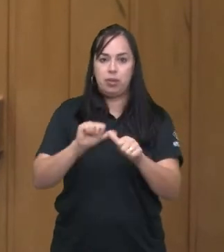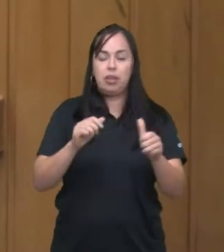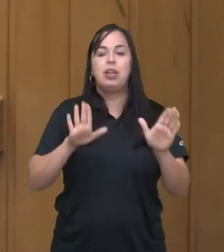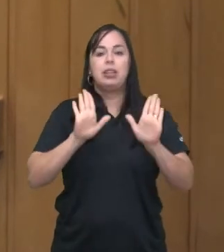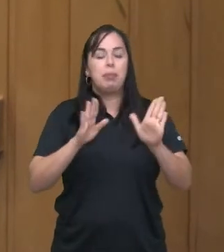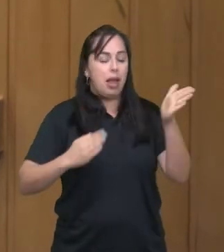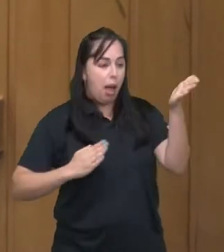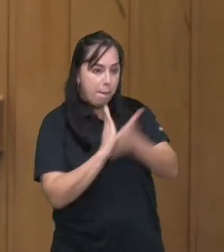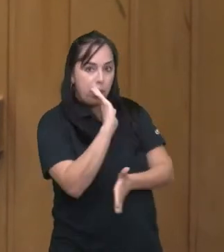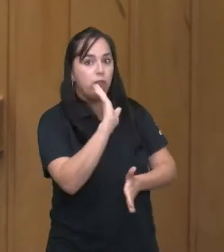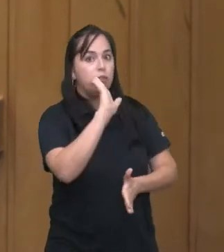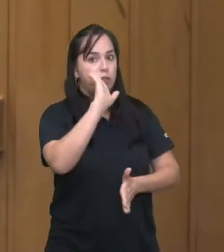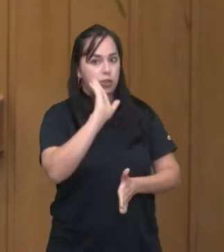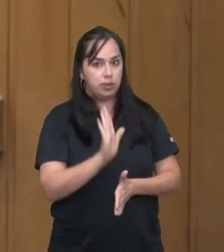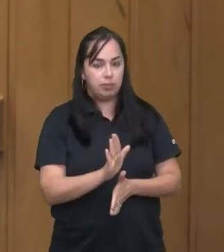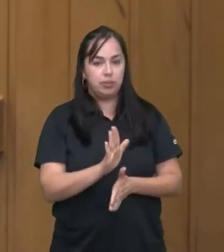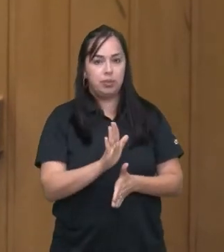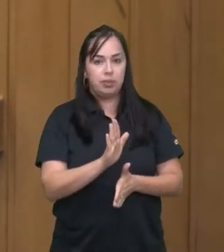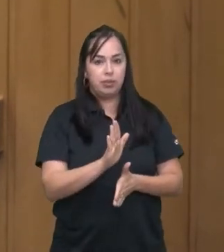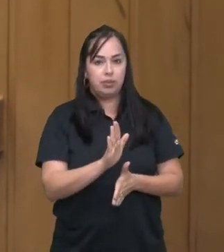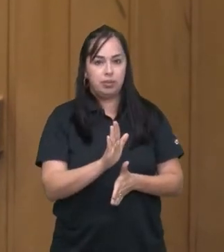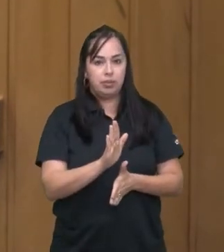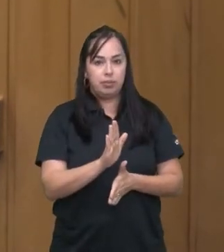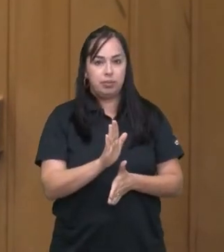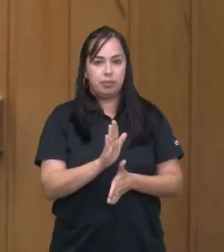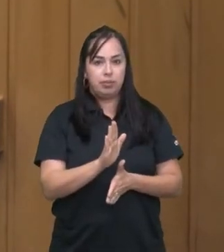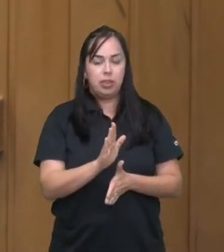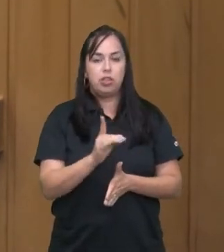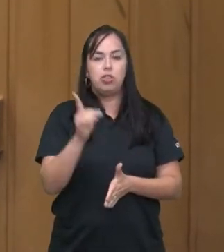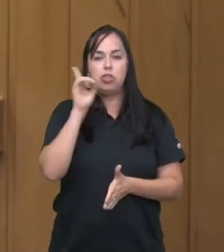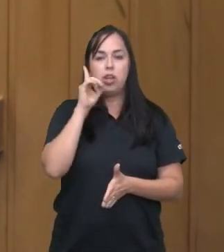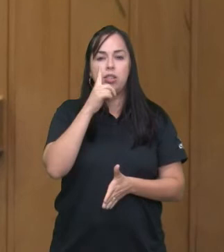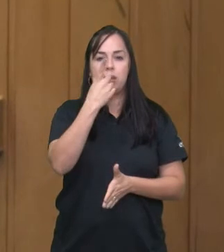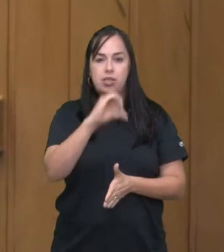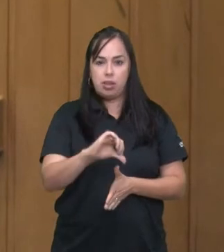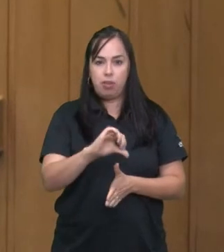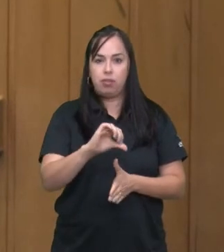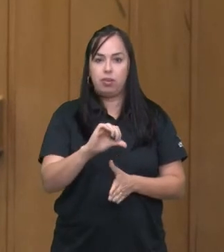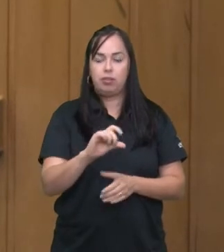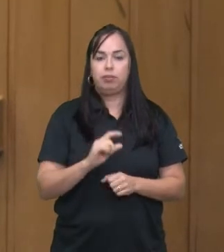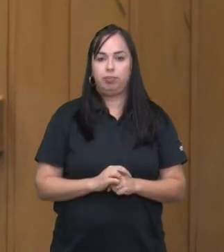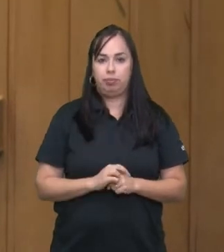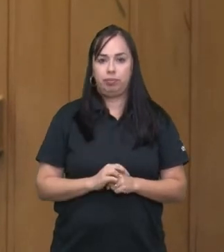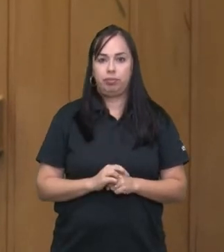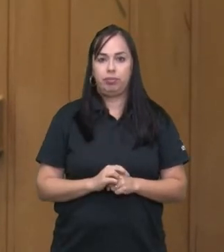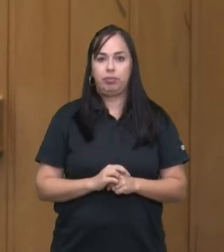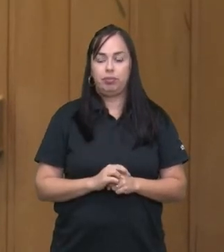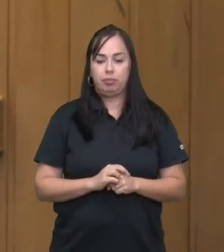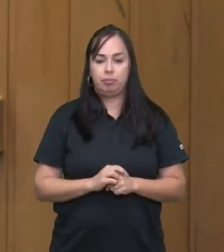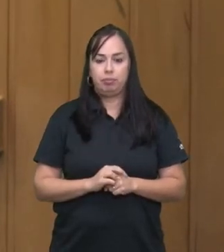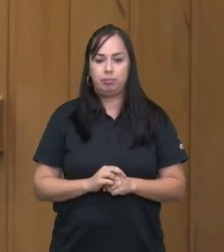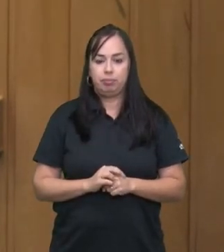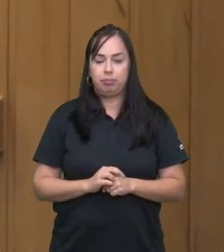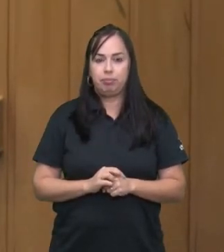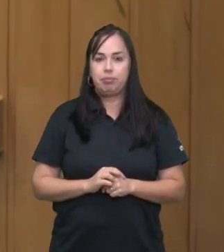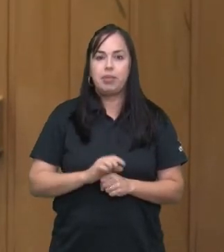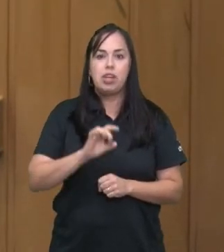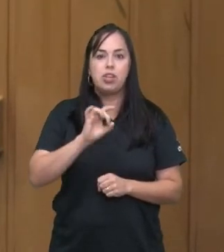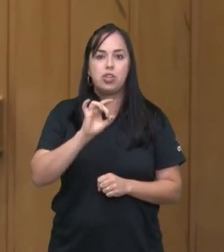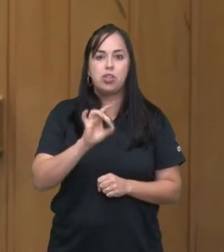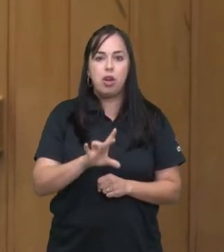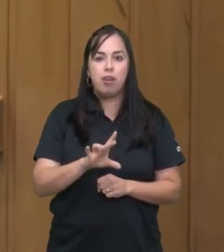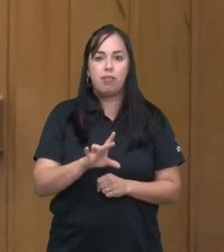primeiro turno nesse dia 19, pela Câmara Municipal. Será válida apenas